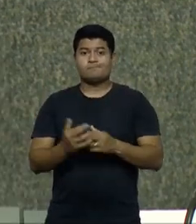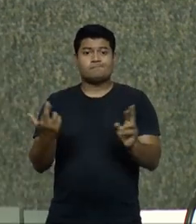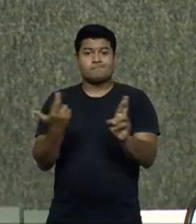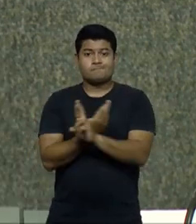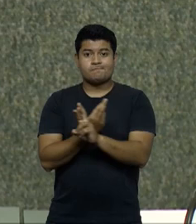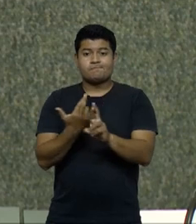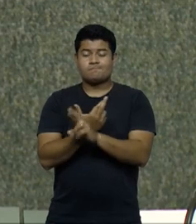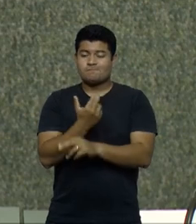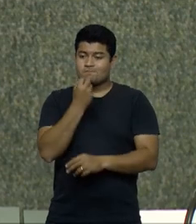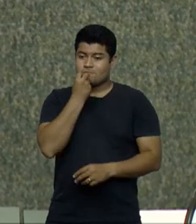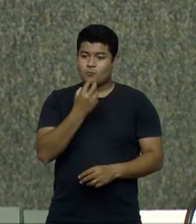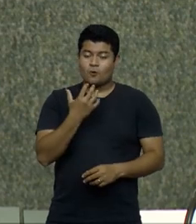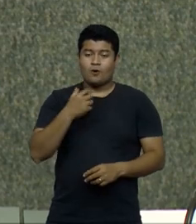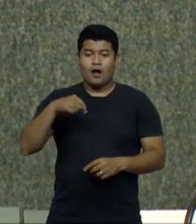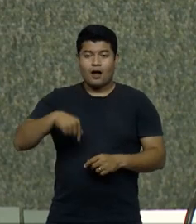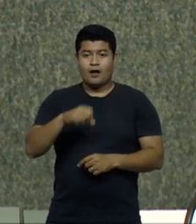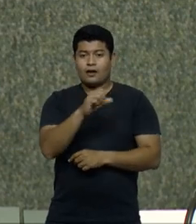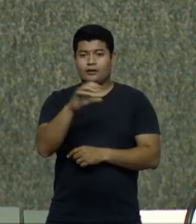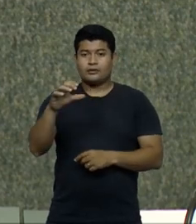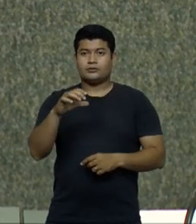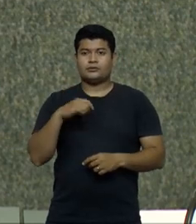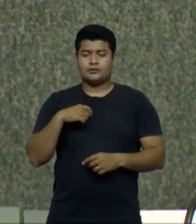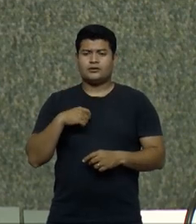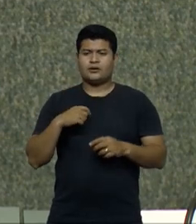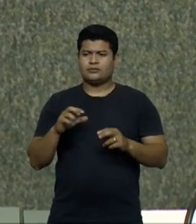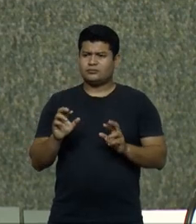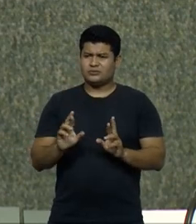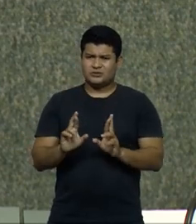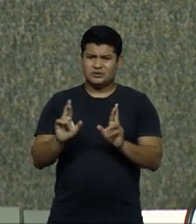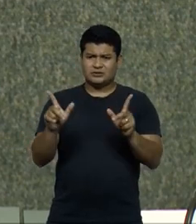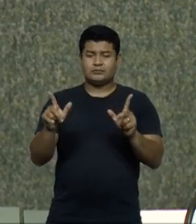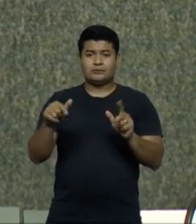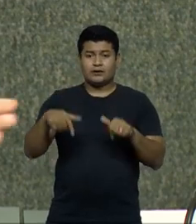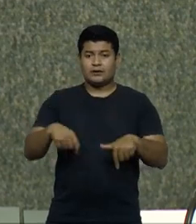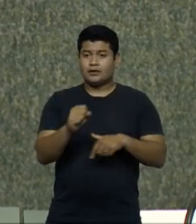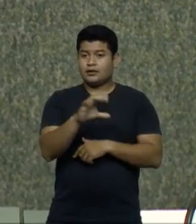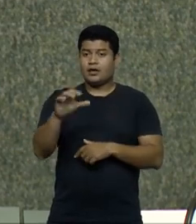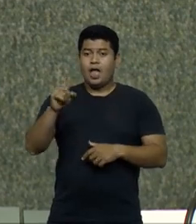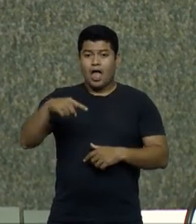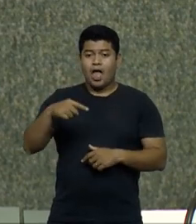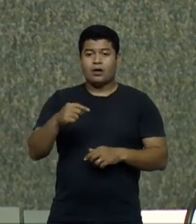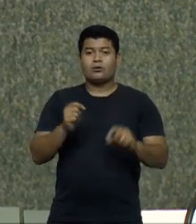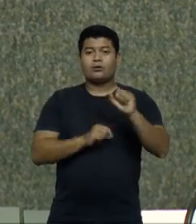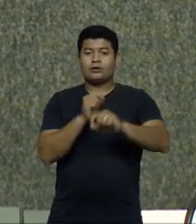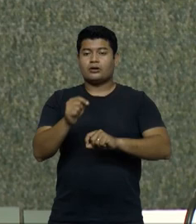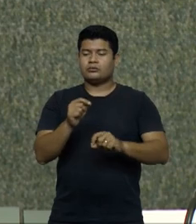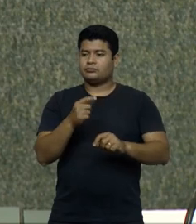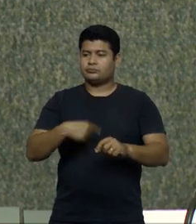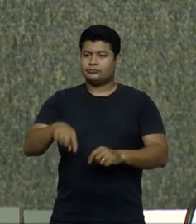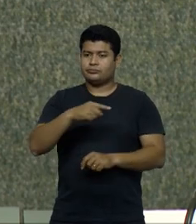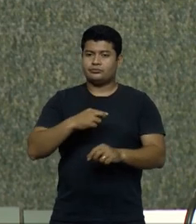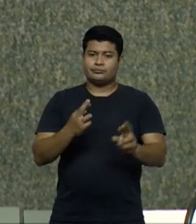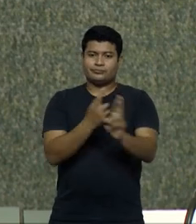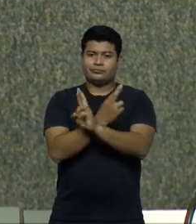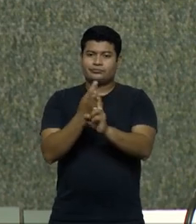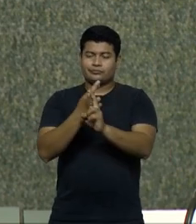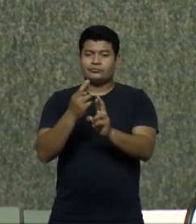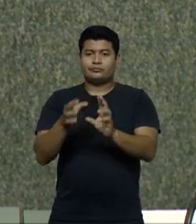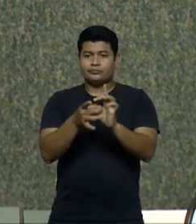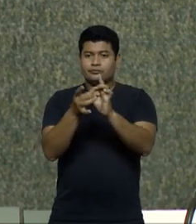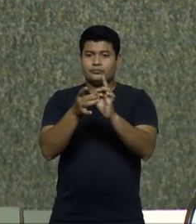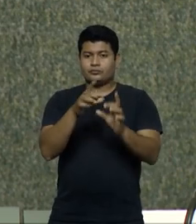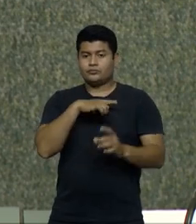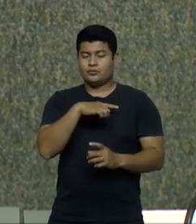que felizmente nós temos aqui em Santa Catarina achou o grande diferencial do nosso estado claro que devo discordâncias e isso é natural né do processo